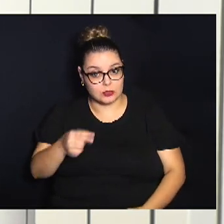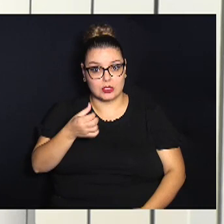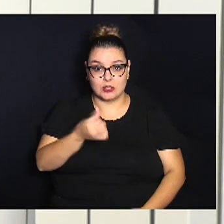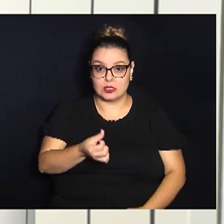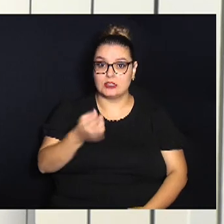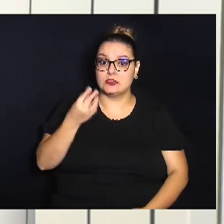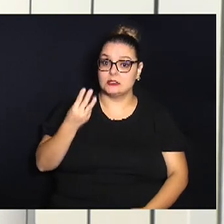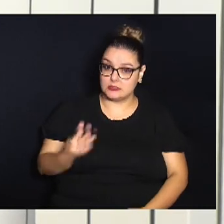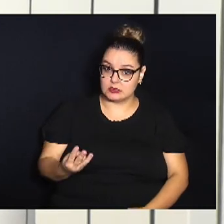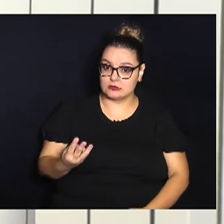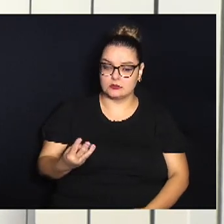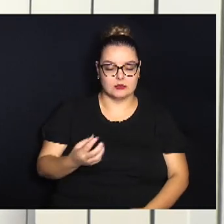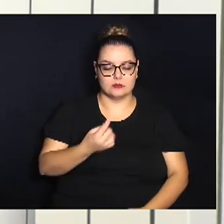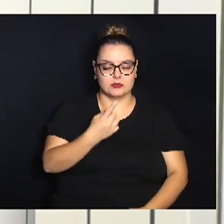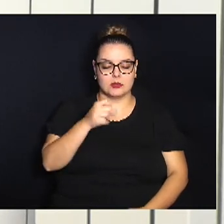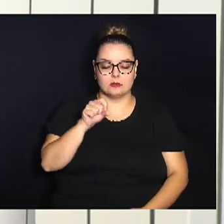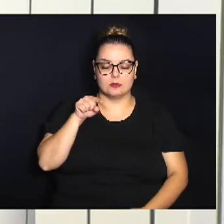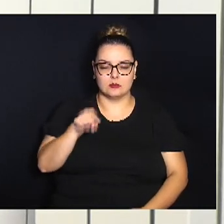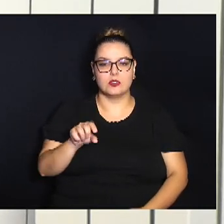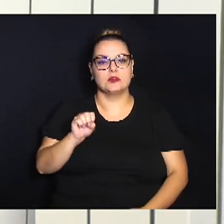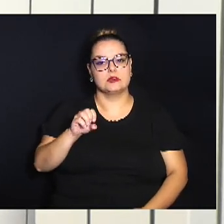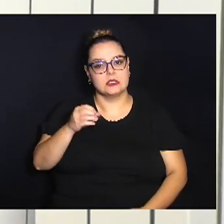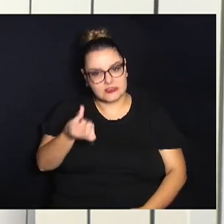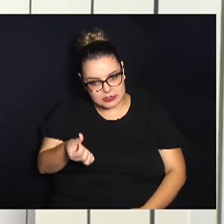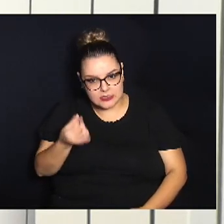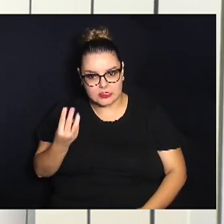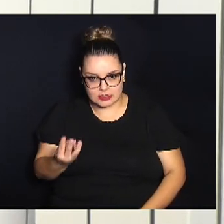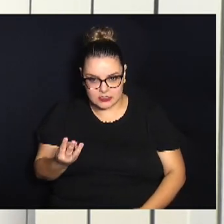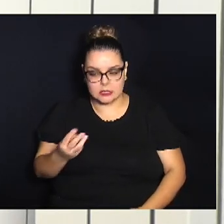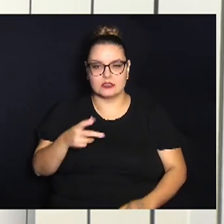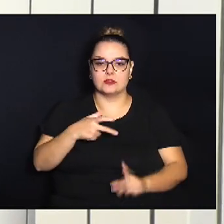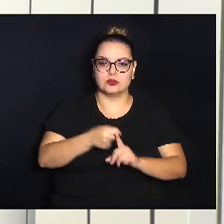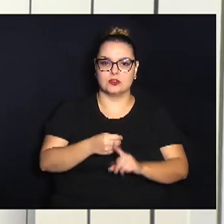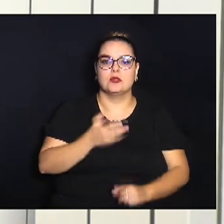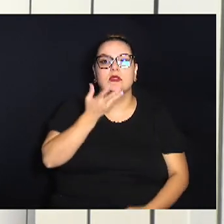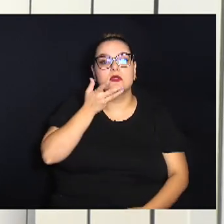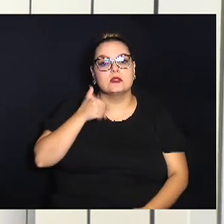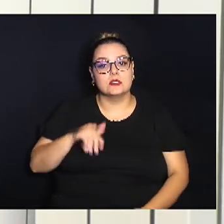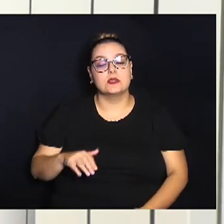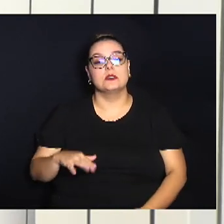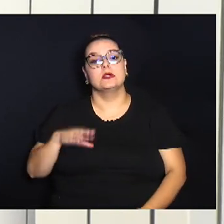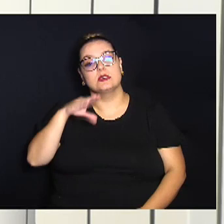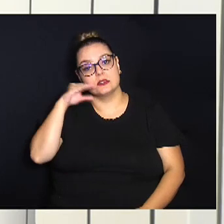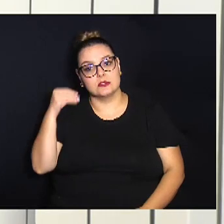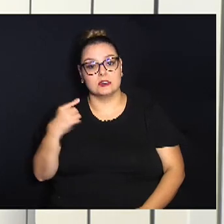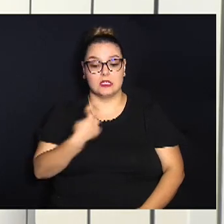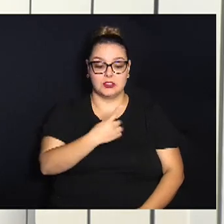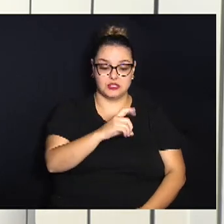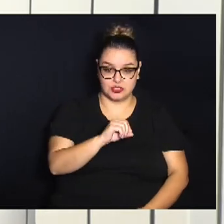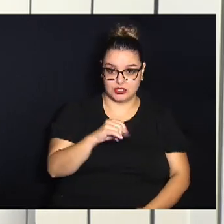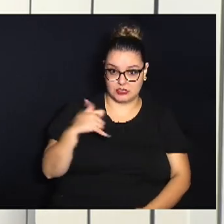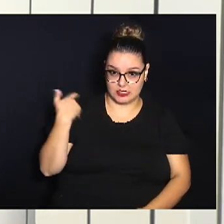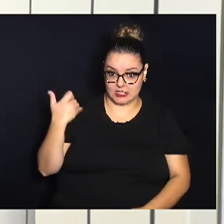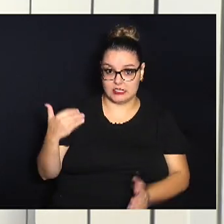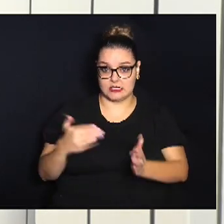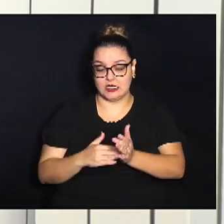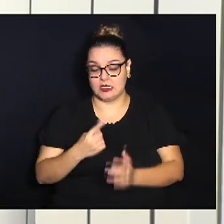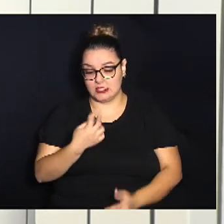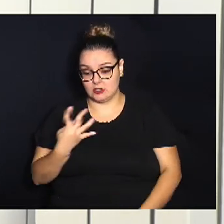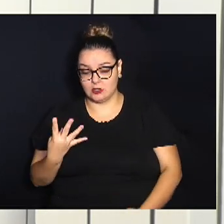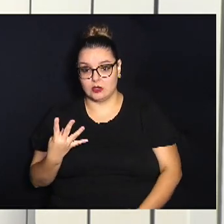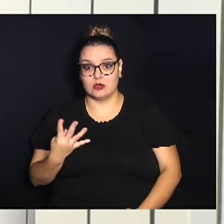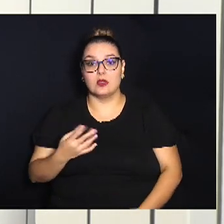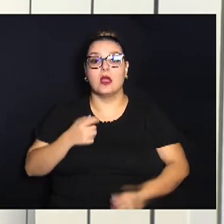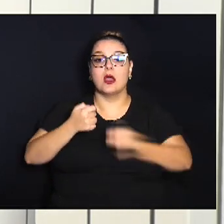18.063 imunizantes para crianças e adolescentes com idades entre 10 e 14 anos. A repórter Rúbia